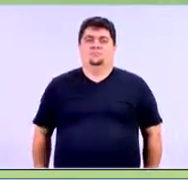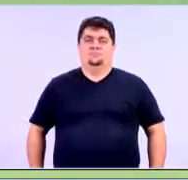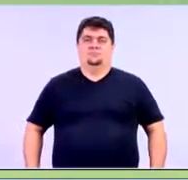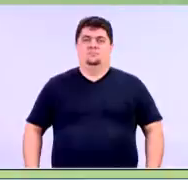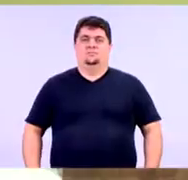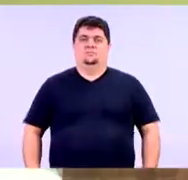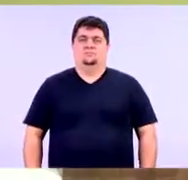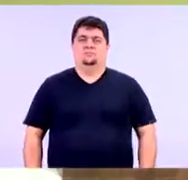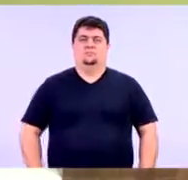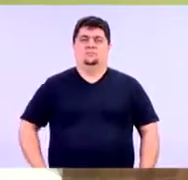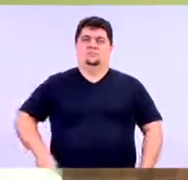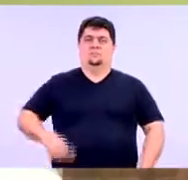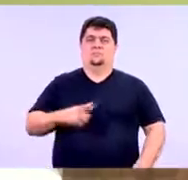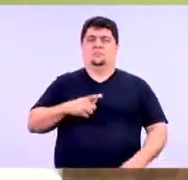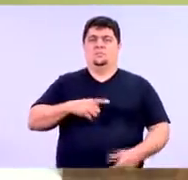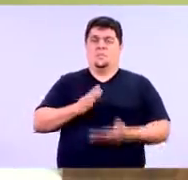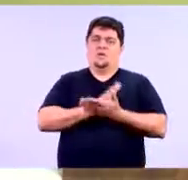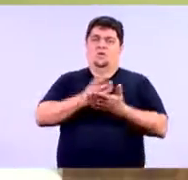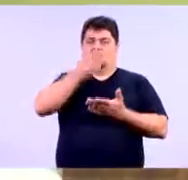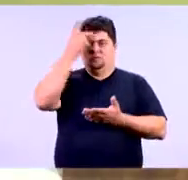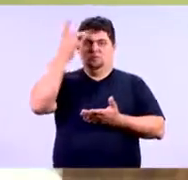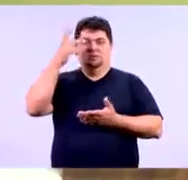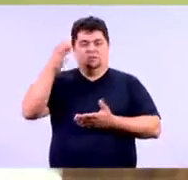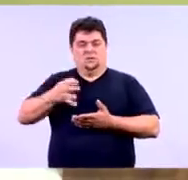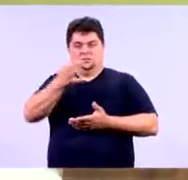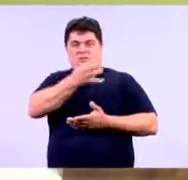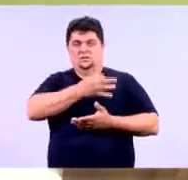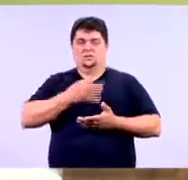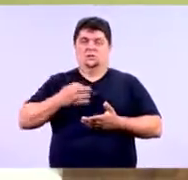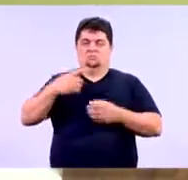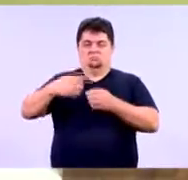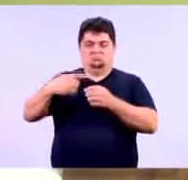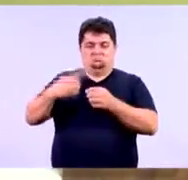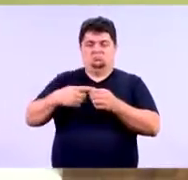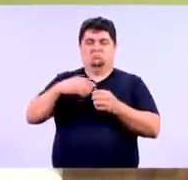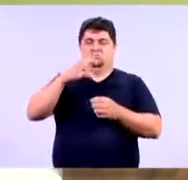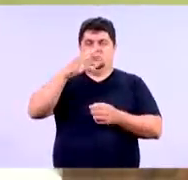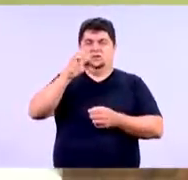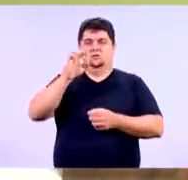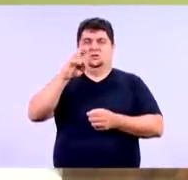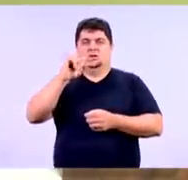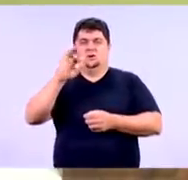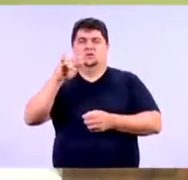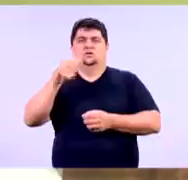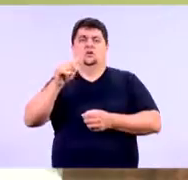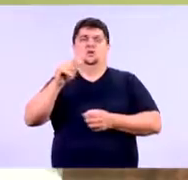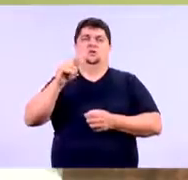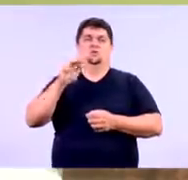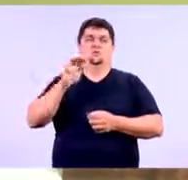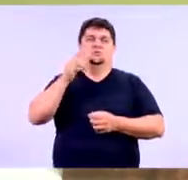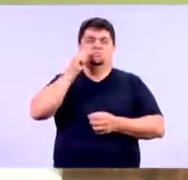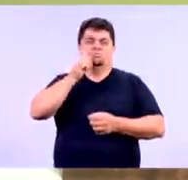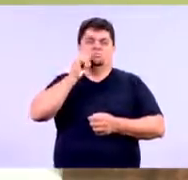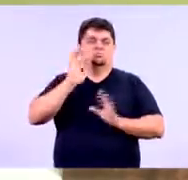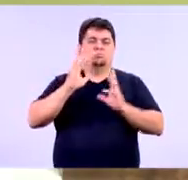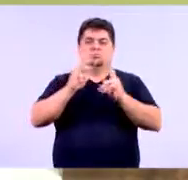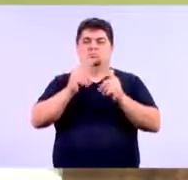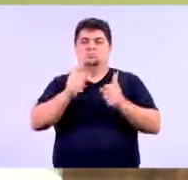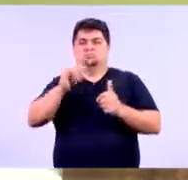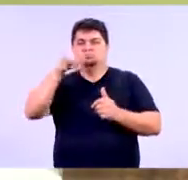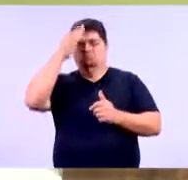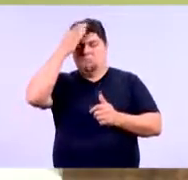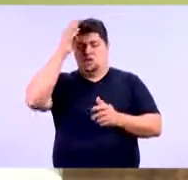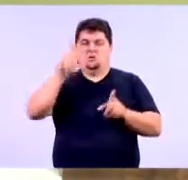aqui a grande parte acertou. Pessoal de Cerejeiras, Tatiane, Laudiceia, Débora, pessoal de Paraná,